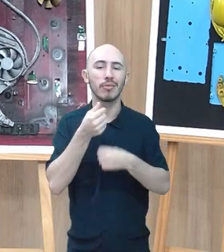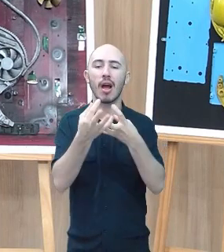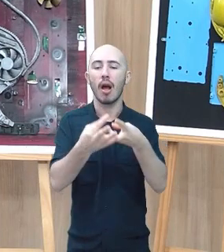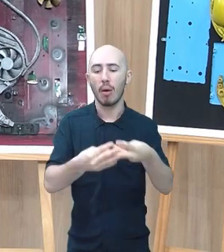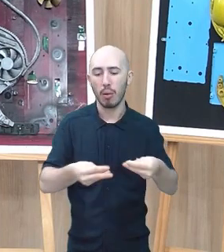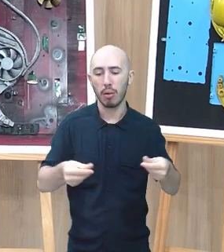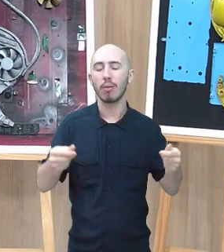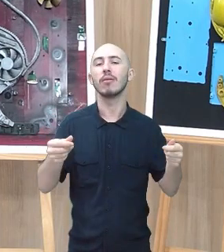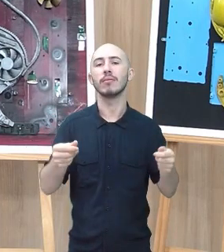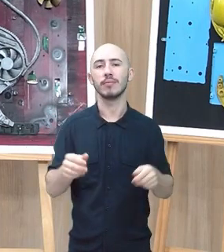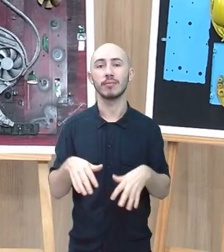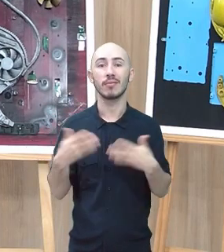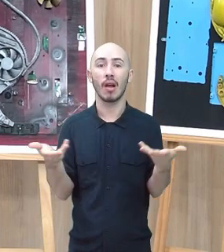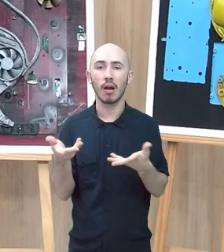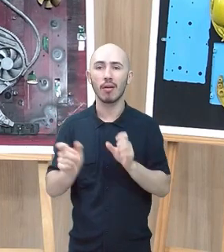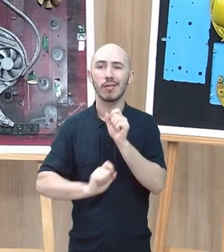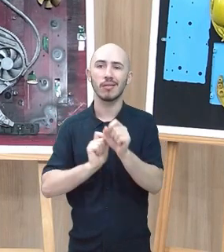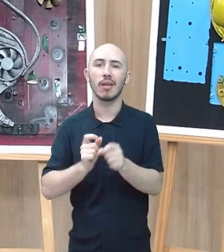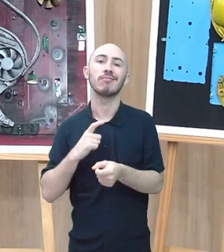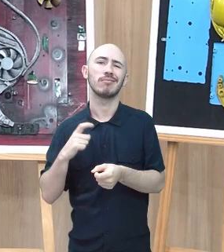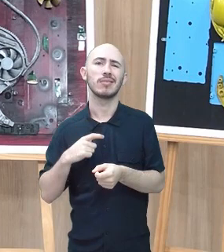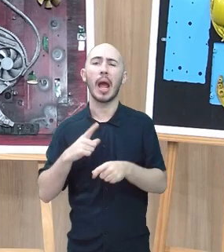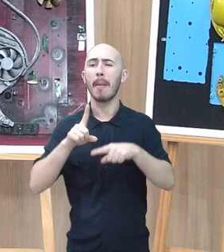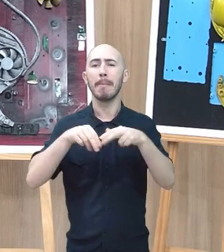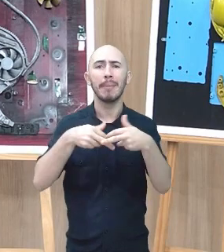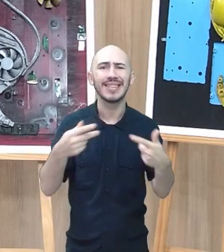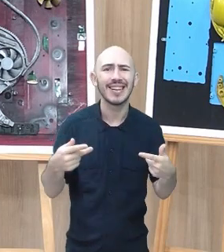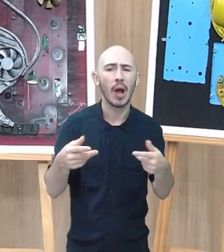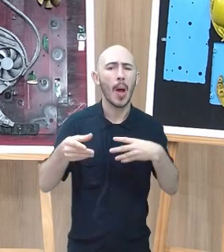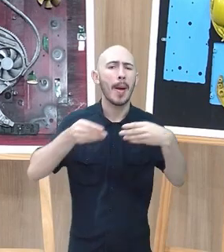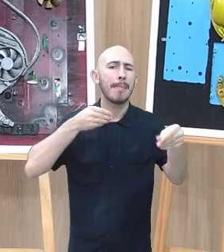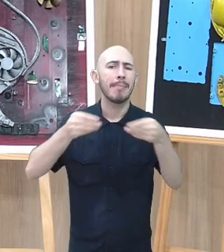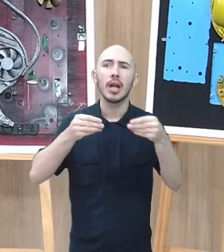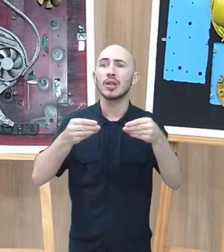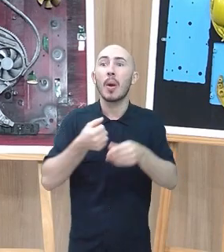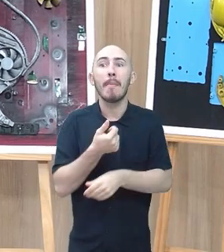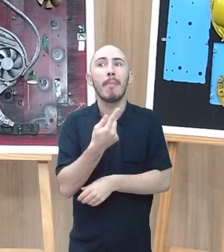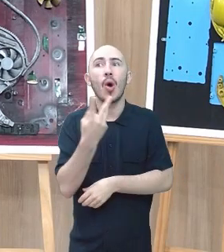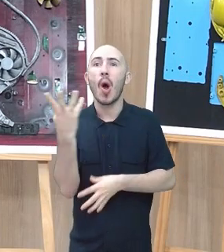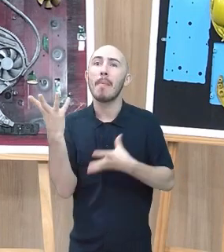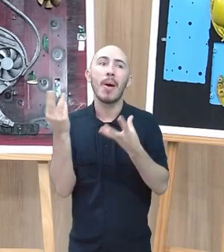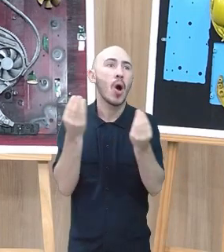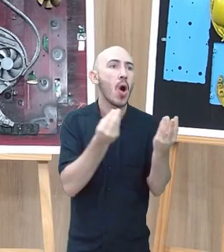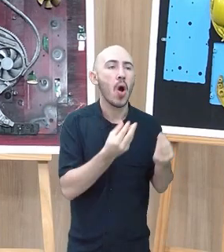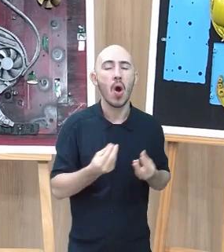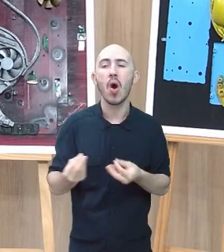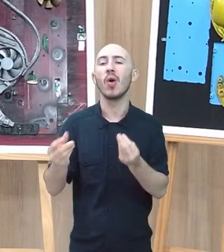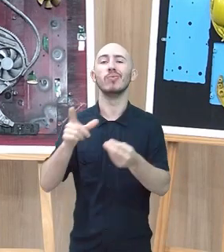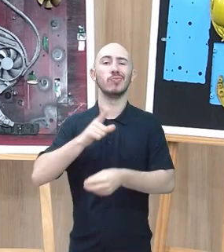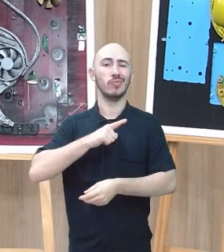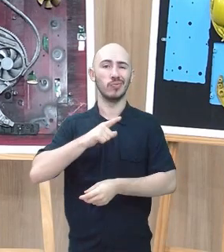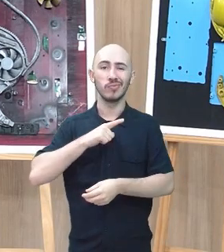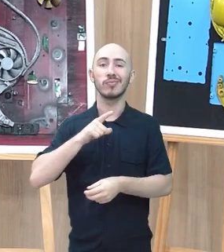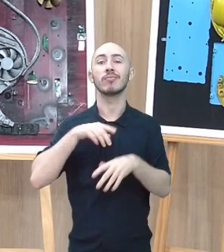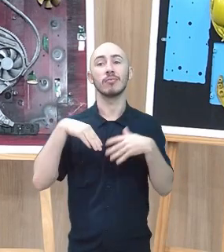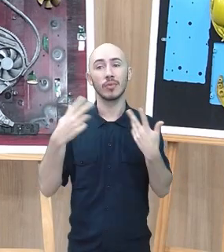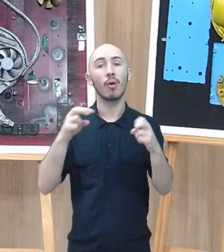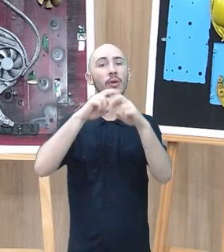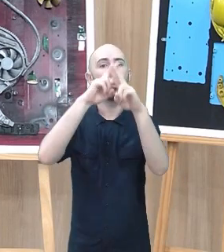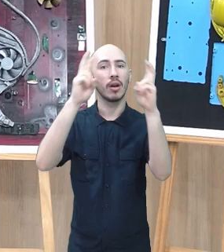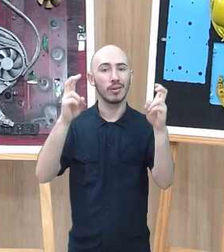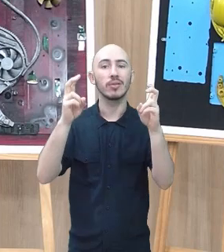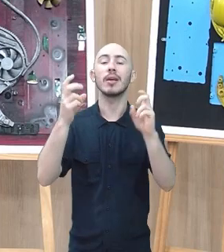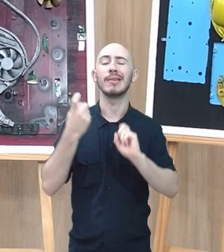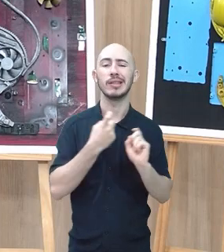produtos são feitos de plástico e o plástico é uma grande questão a ser discutida, né?